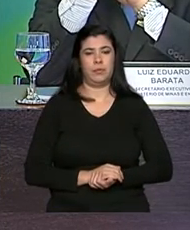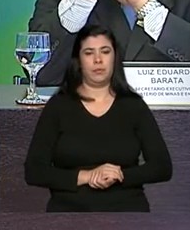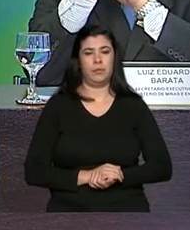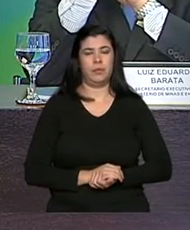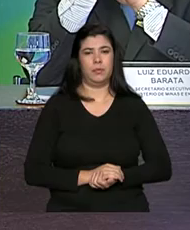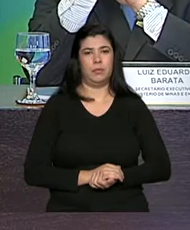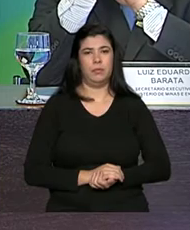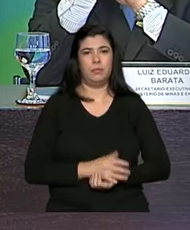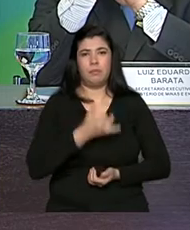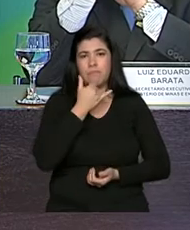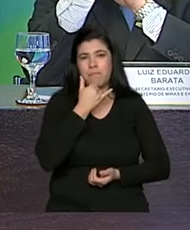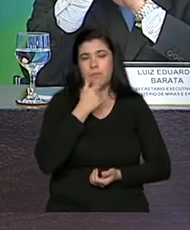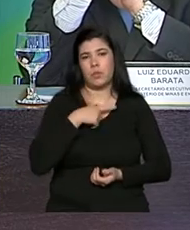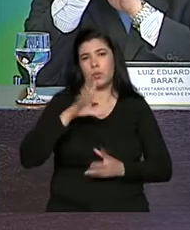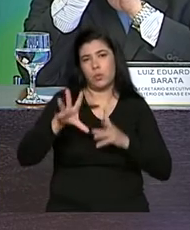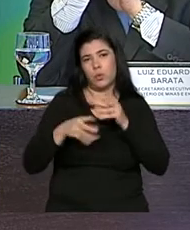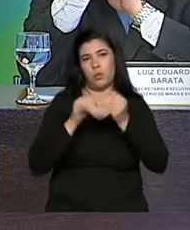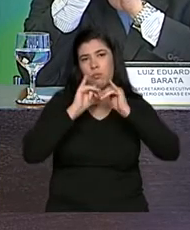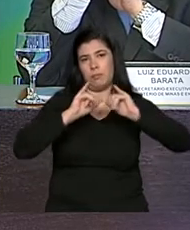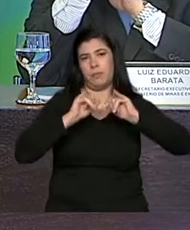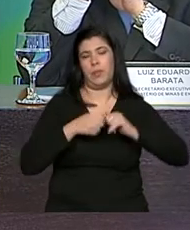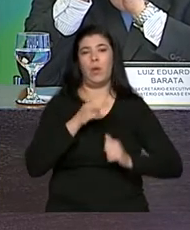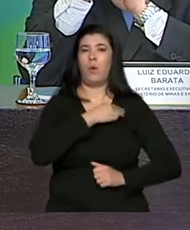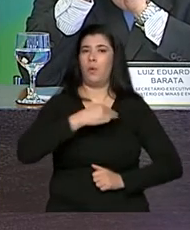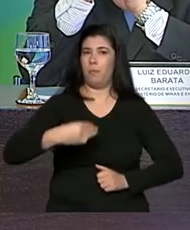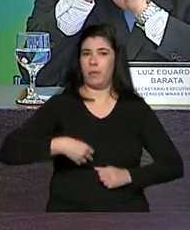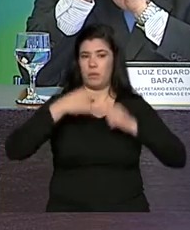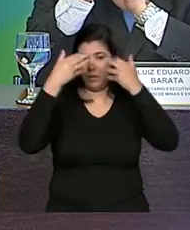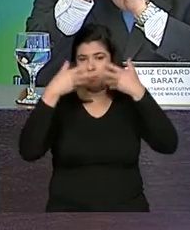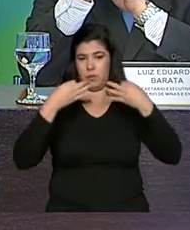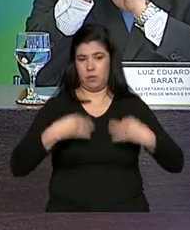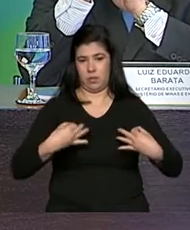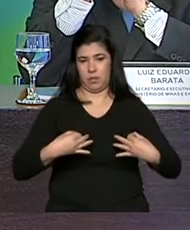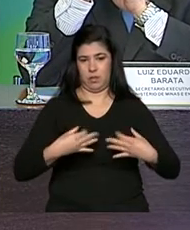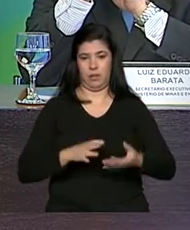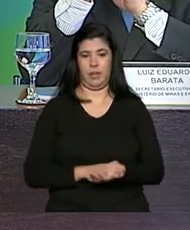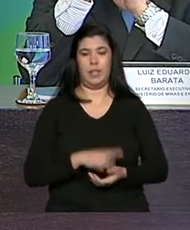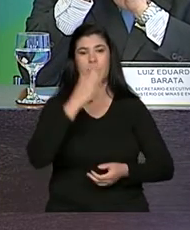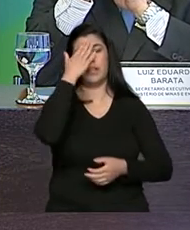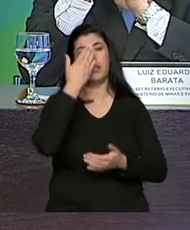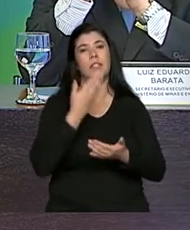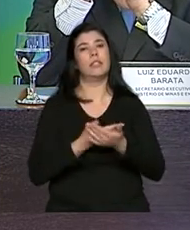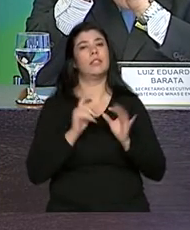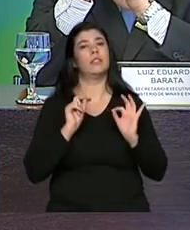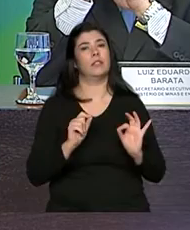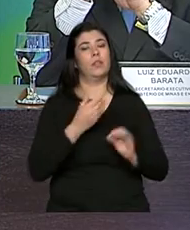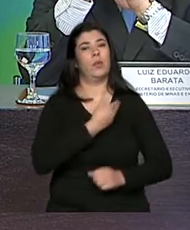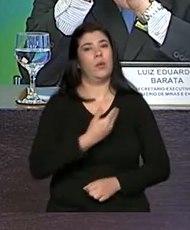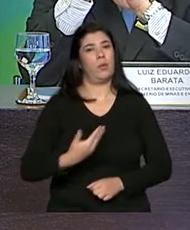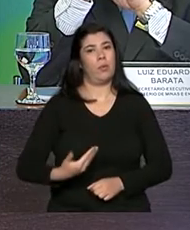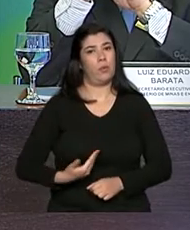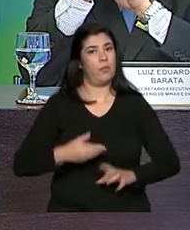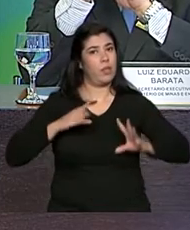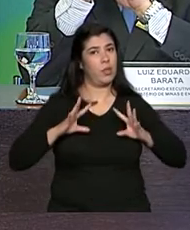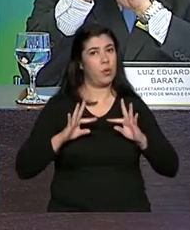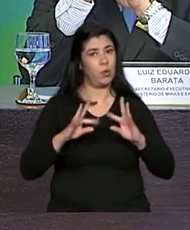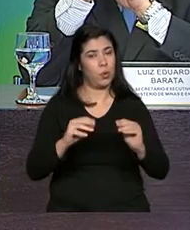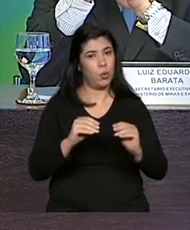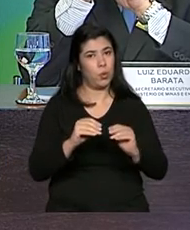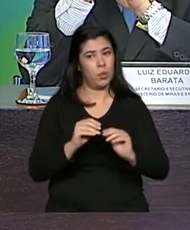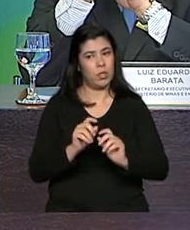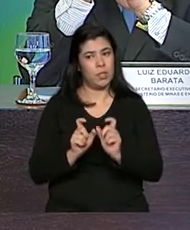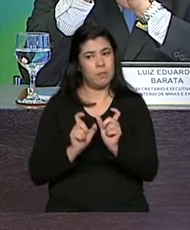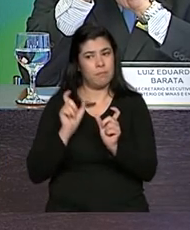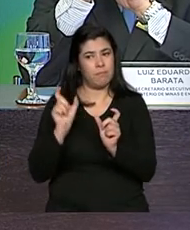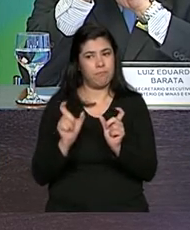só complementa só uma complementação acha que começou bem né é claro que o governo tem que tá tudo concatenadas nessa